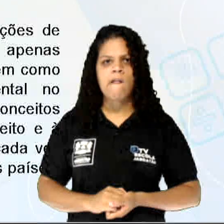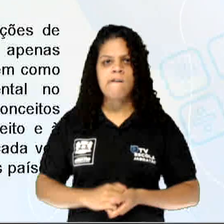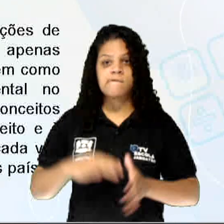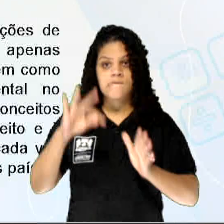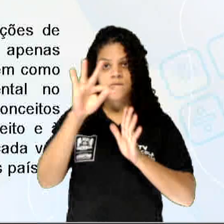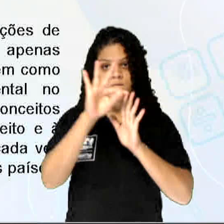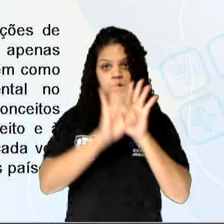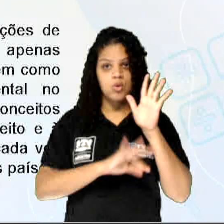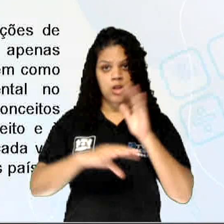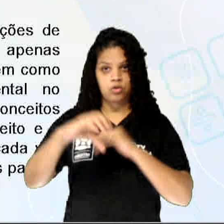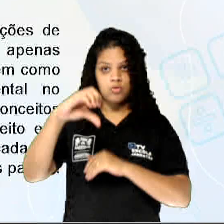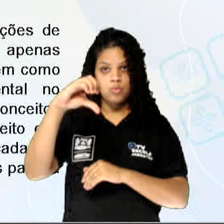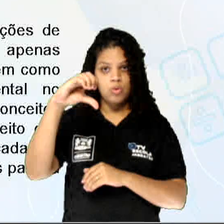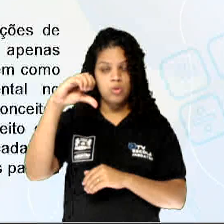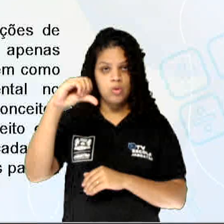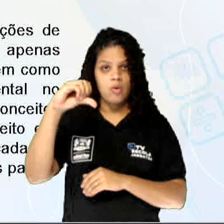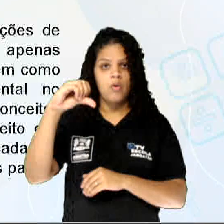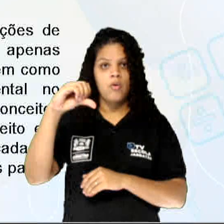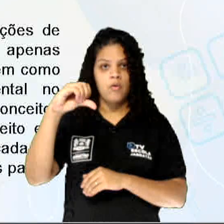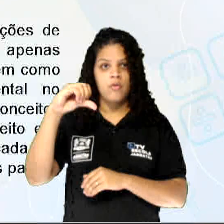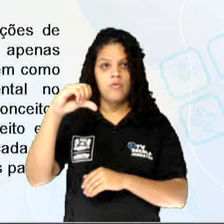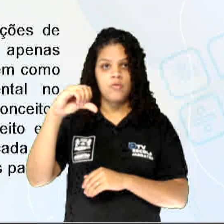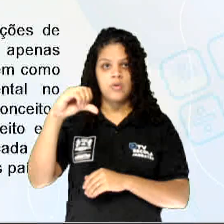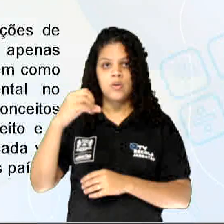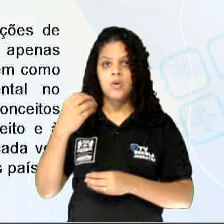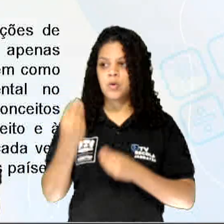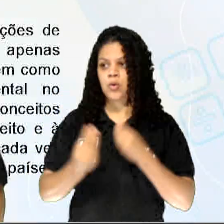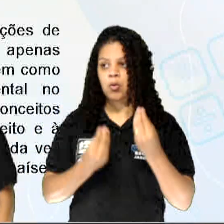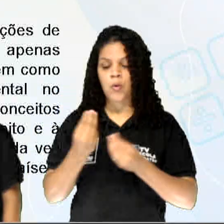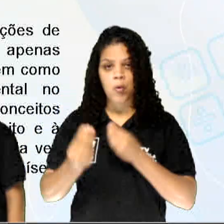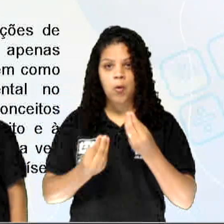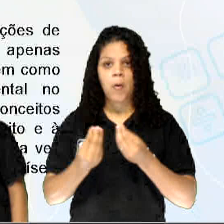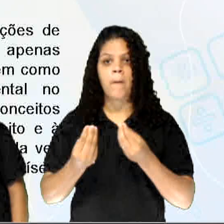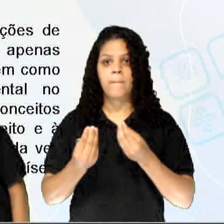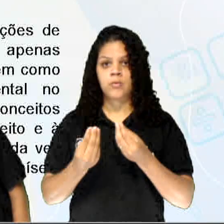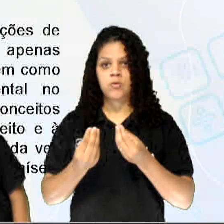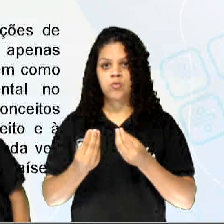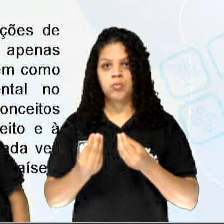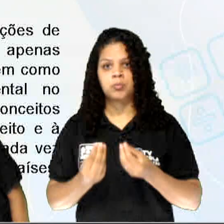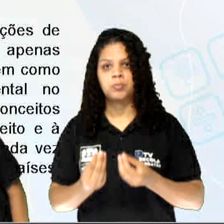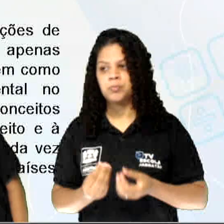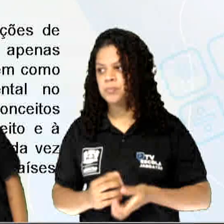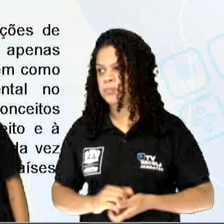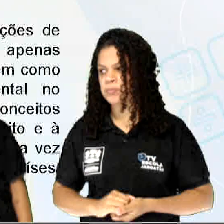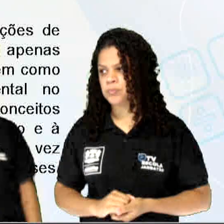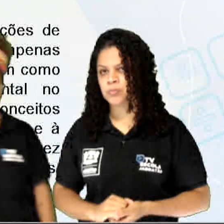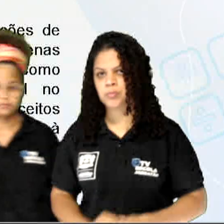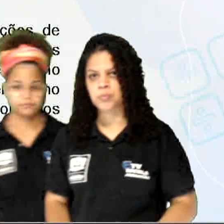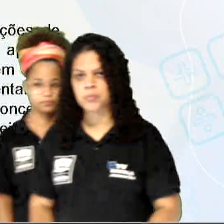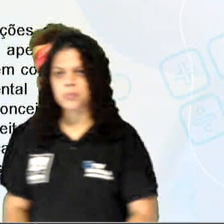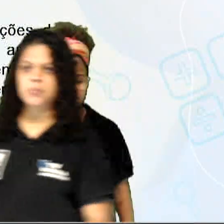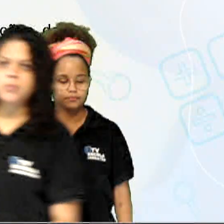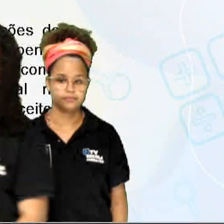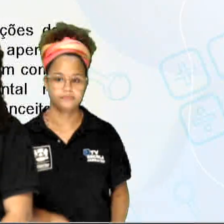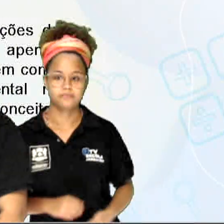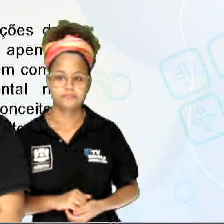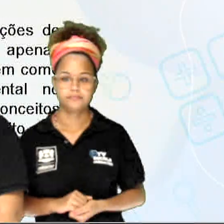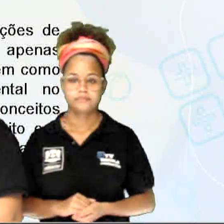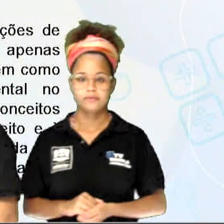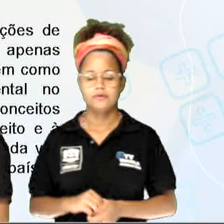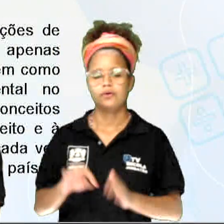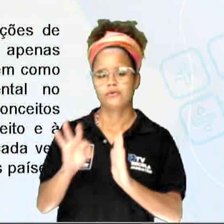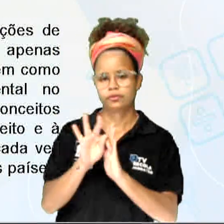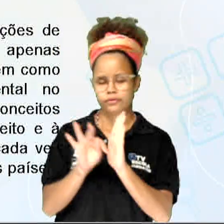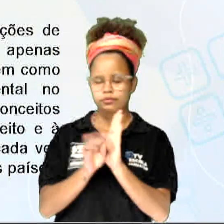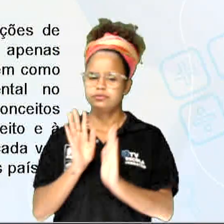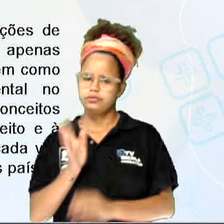9, intitulado Como desenvolver uma cultura de cooperação e afastar o bullying. Também é um texto já conhecido